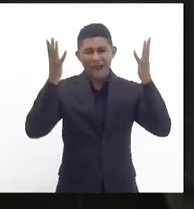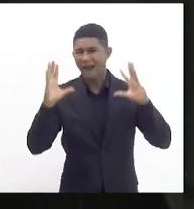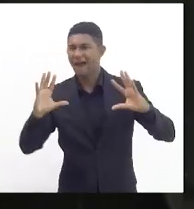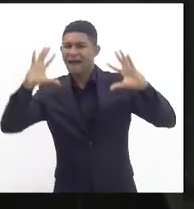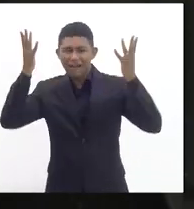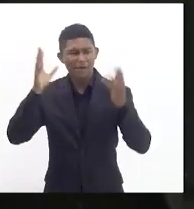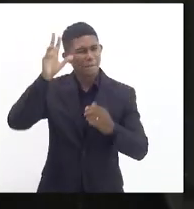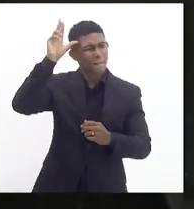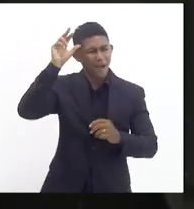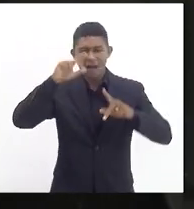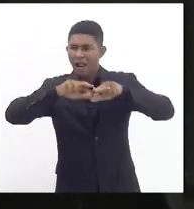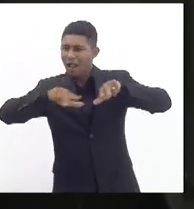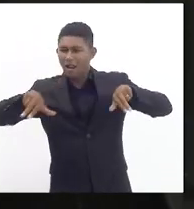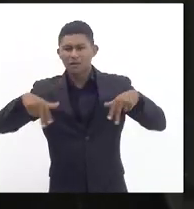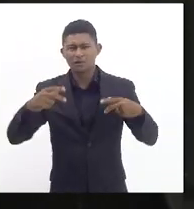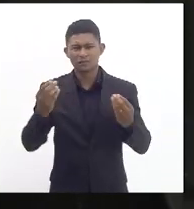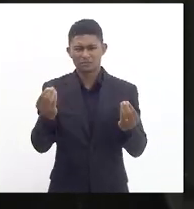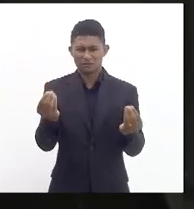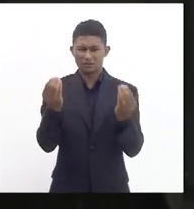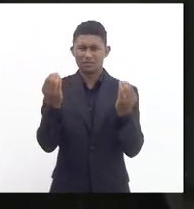Vossa Excelência entende,